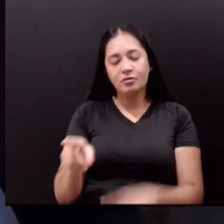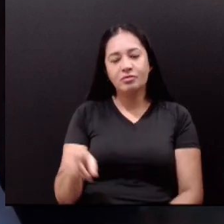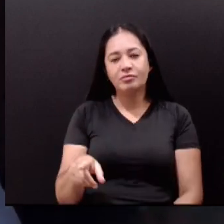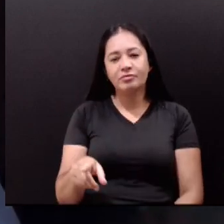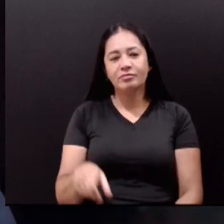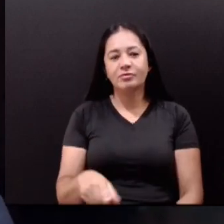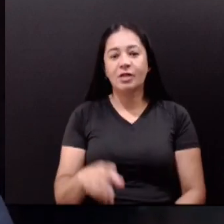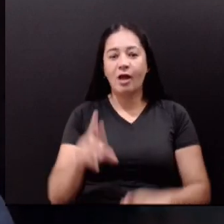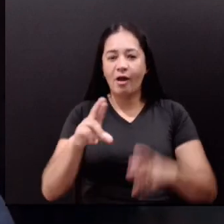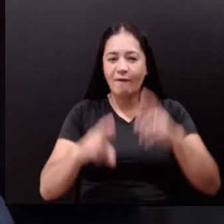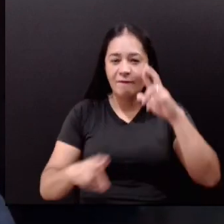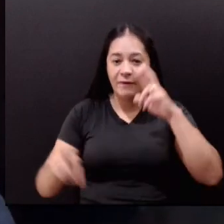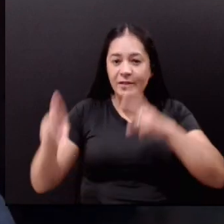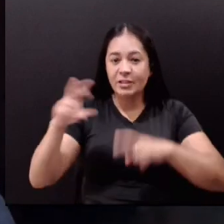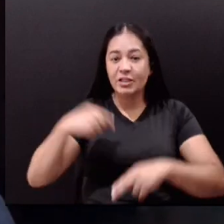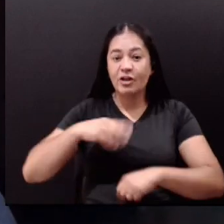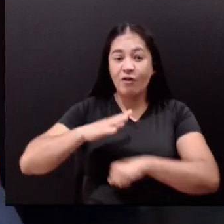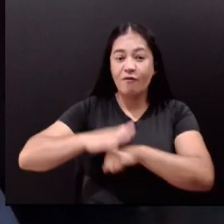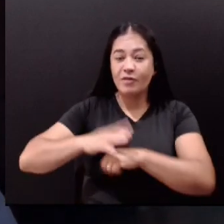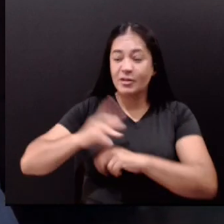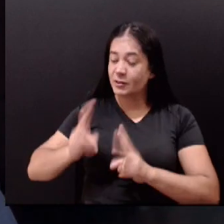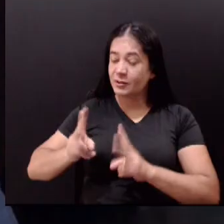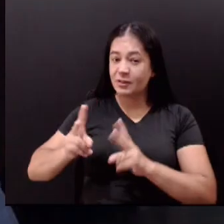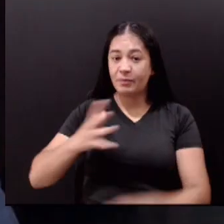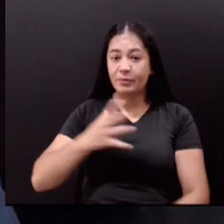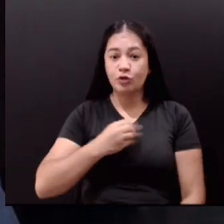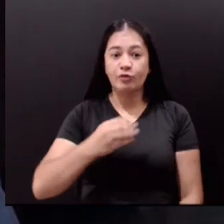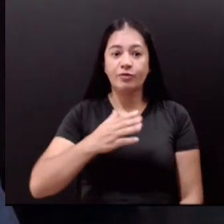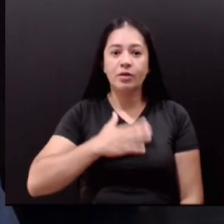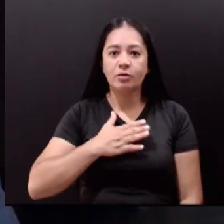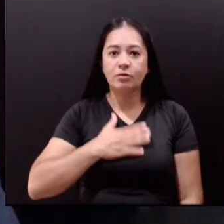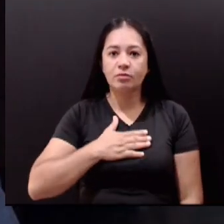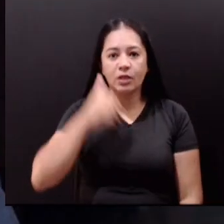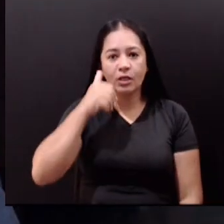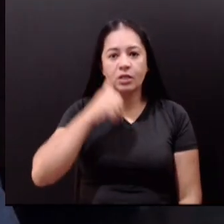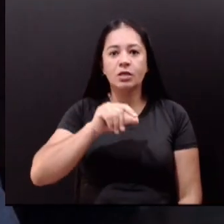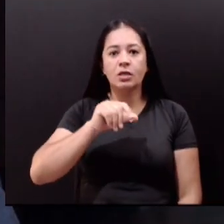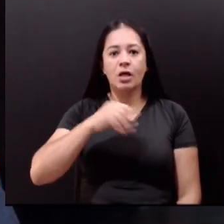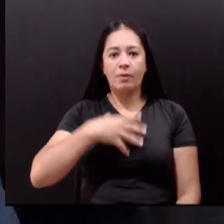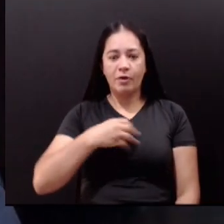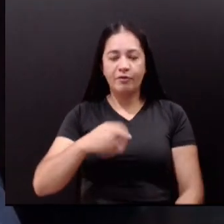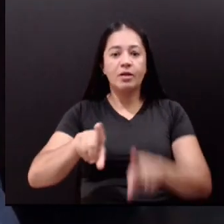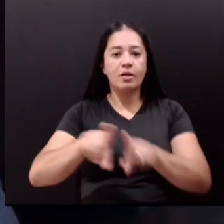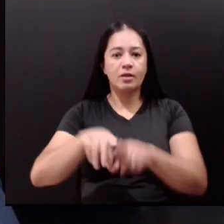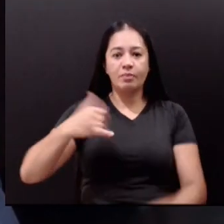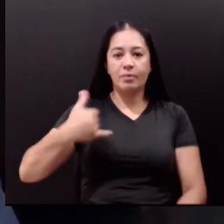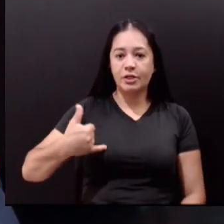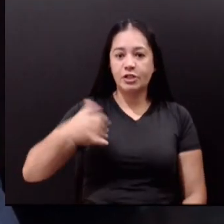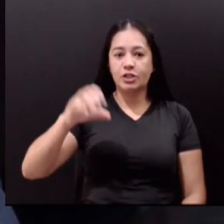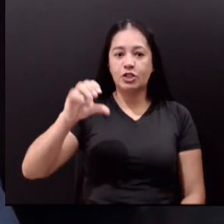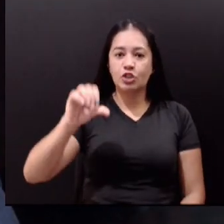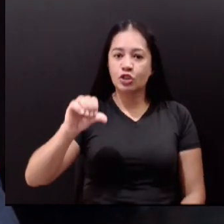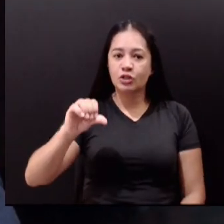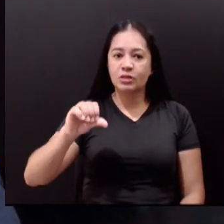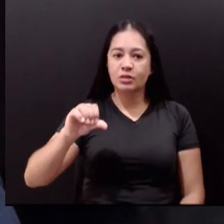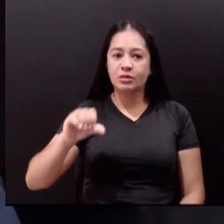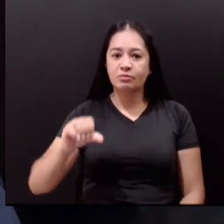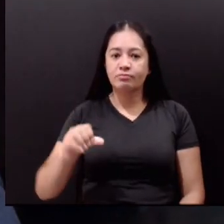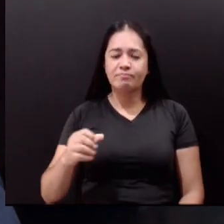faço ostensiva do meu filho e da minha filha também de 9 anos, Isso é imprescindível,